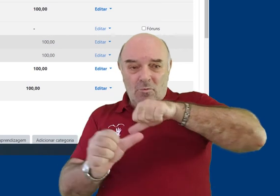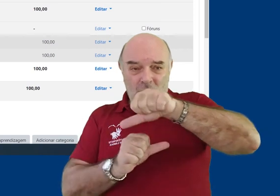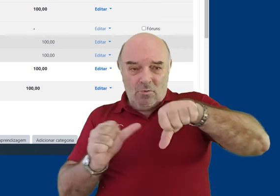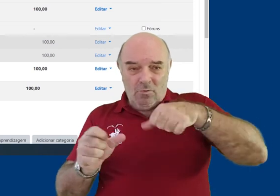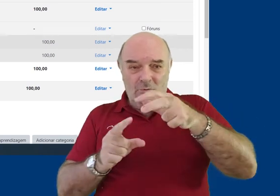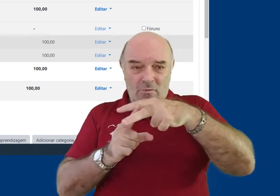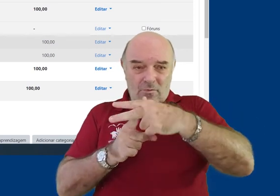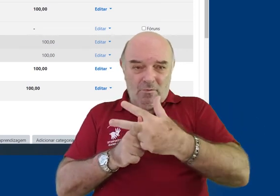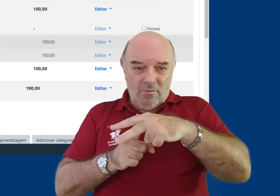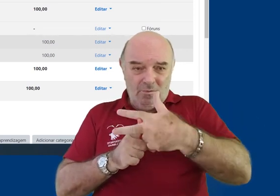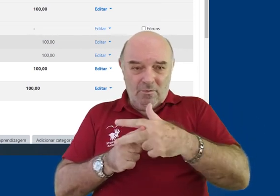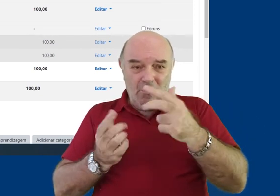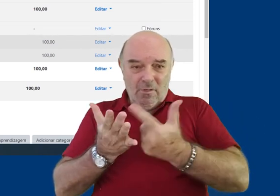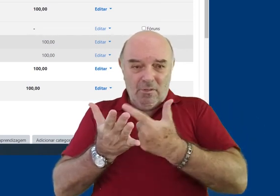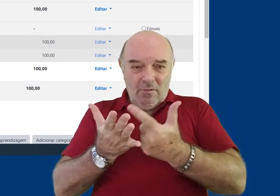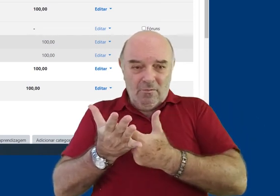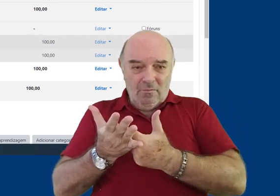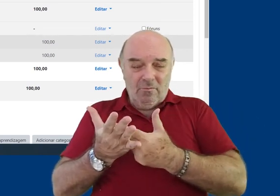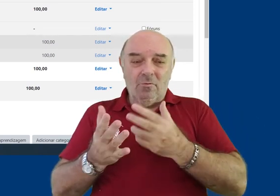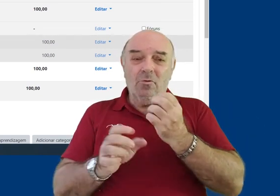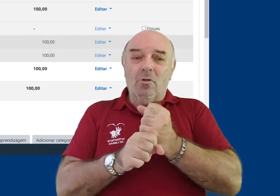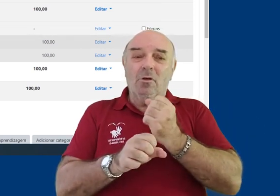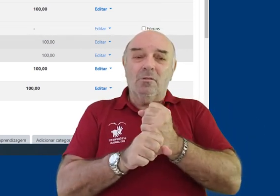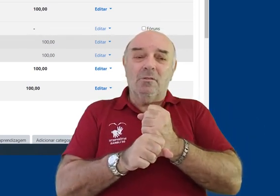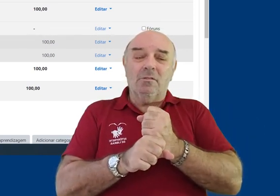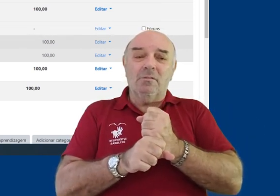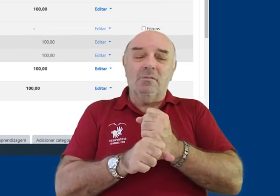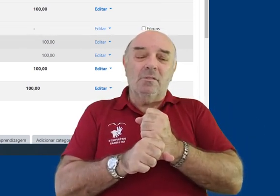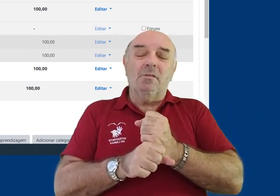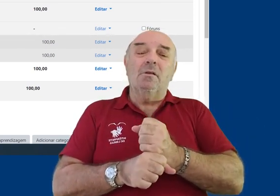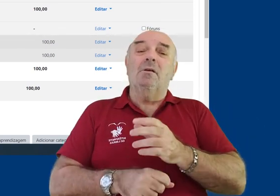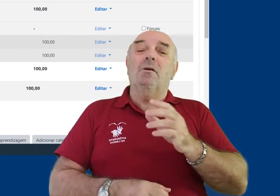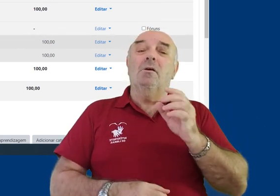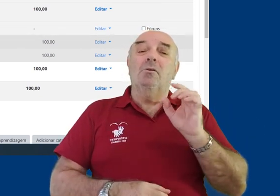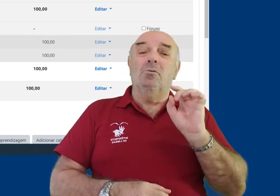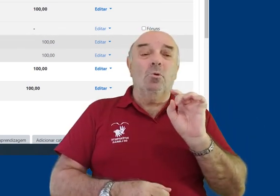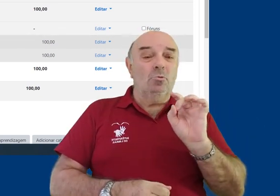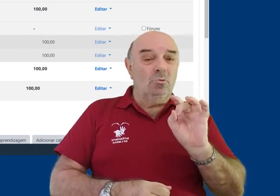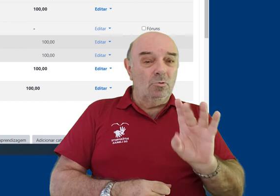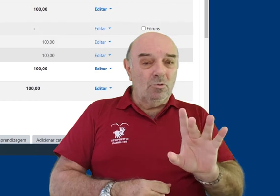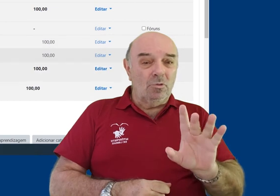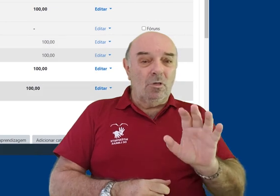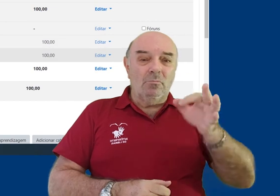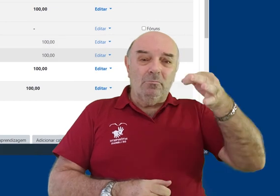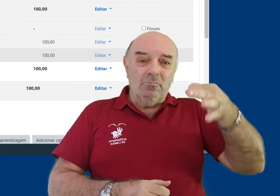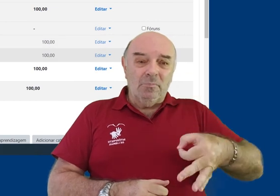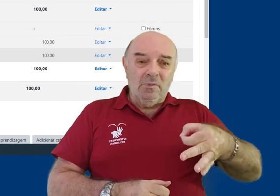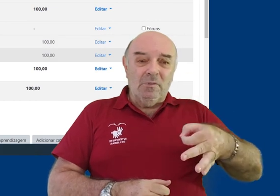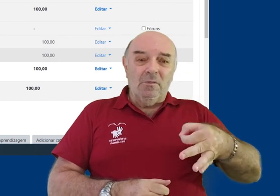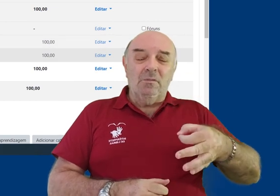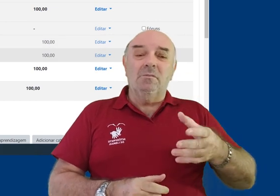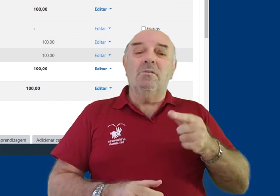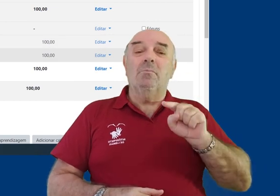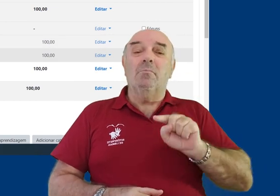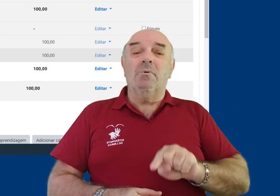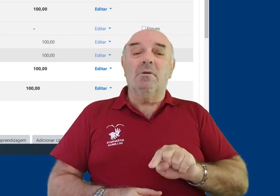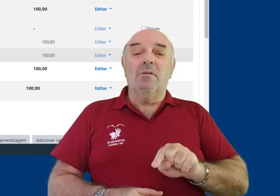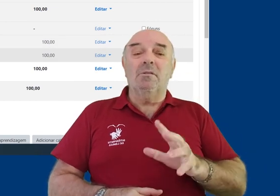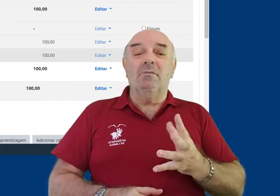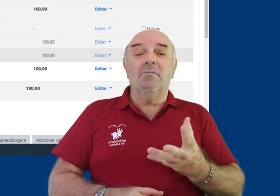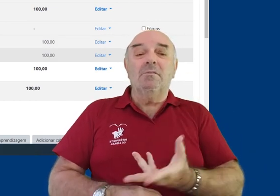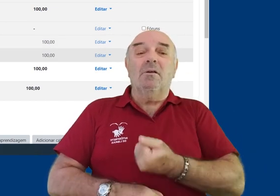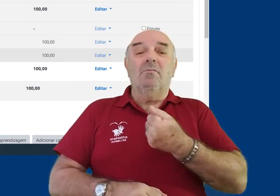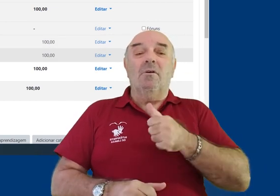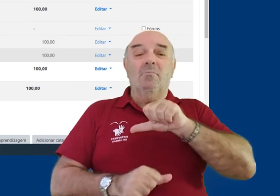efetuada as alterações na configuração do livro de notas, elas só serão válidas depois que eu pressionar o